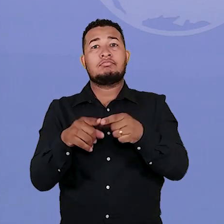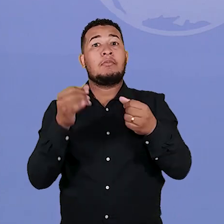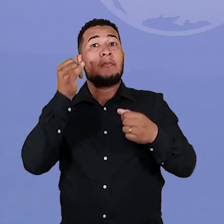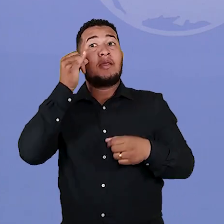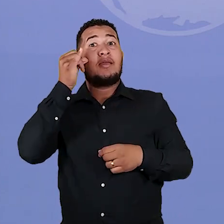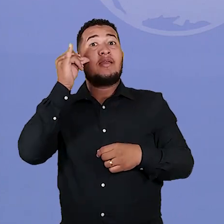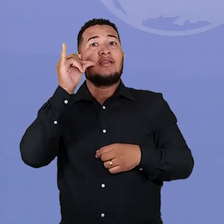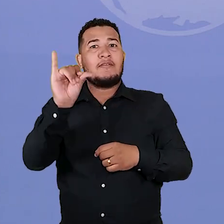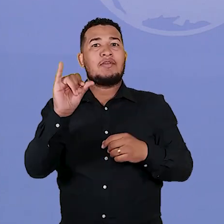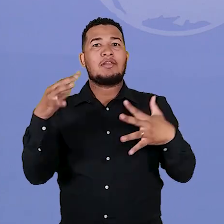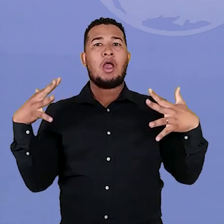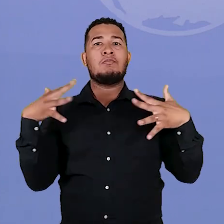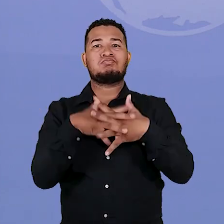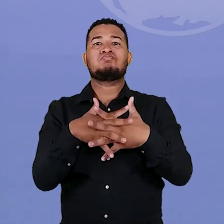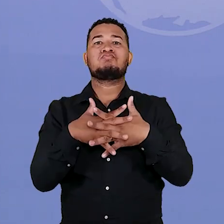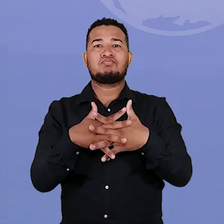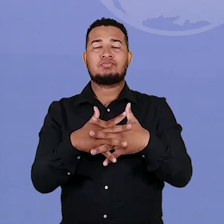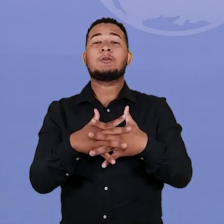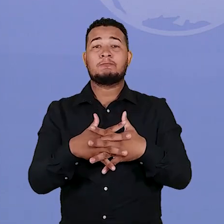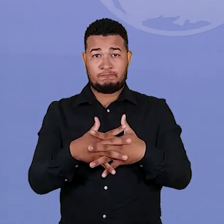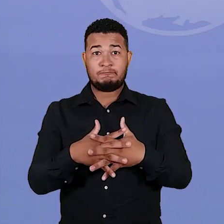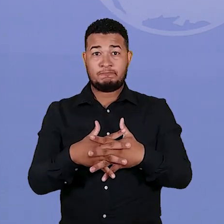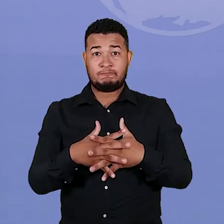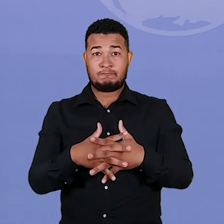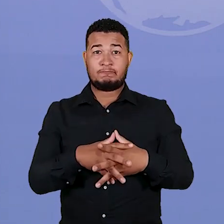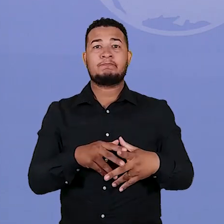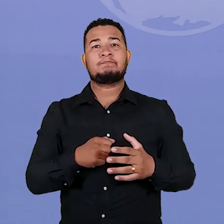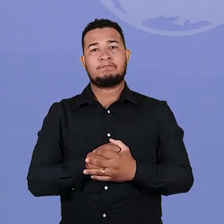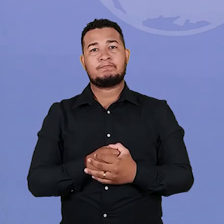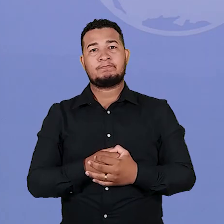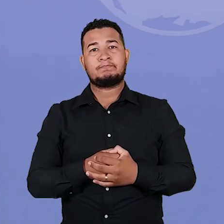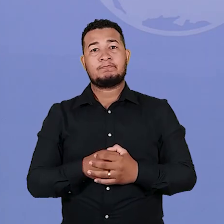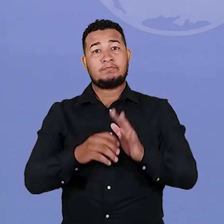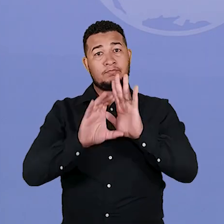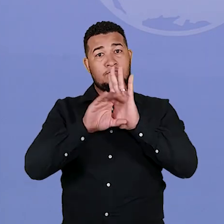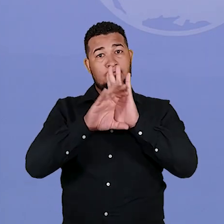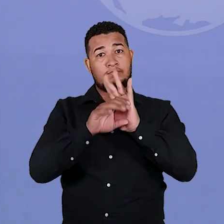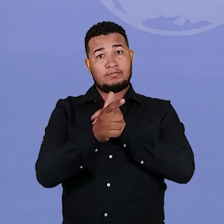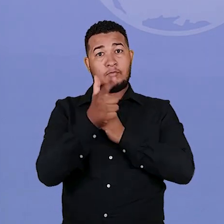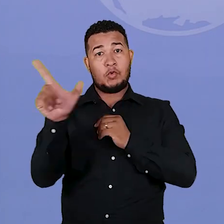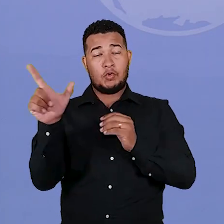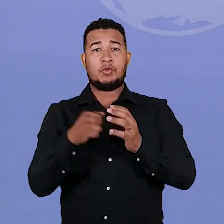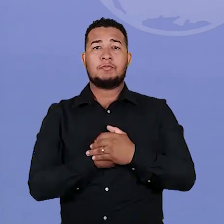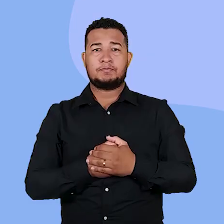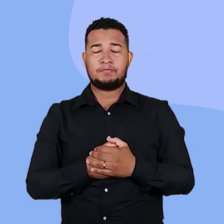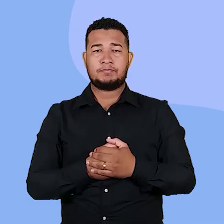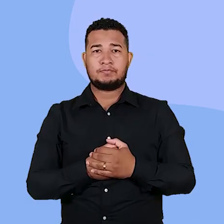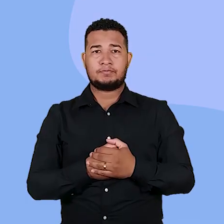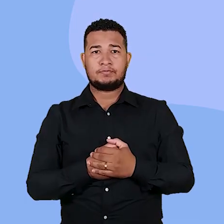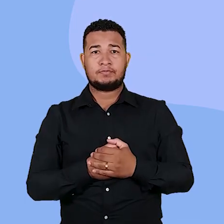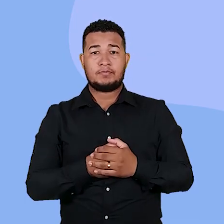animais aí, para não causar esses estragos, tá bom? Próximo conceito.